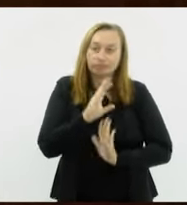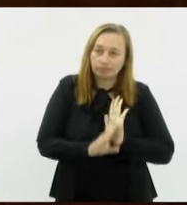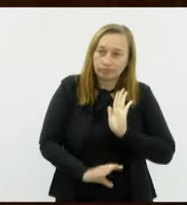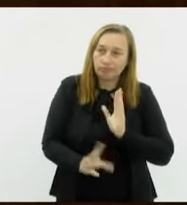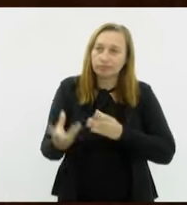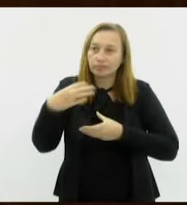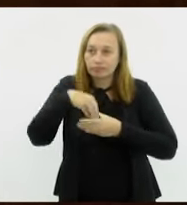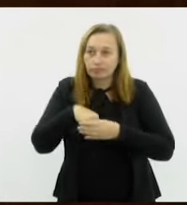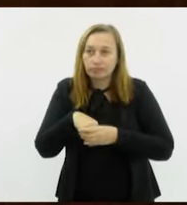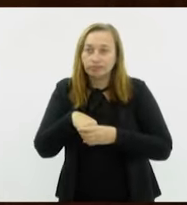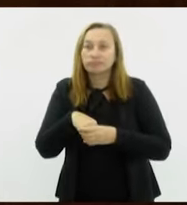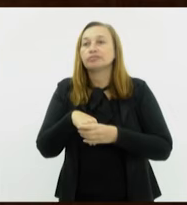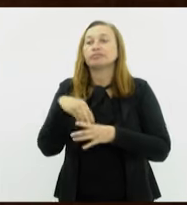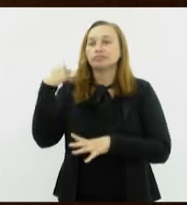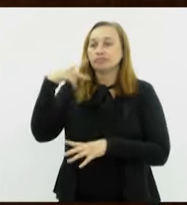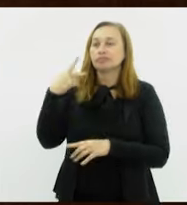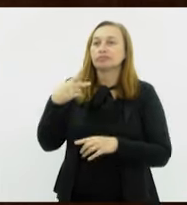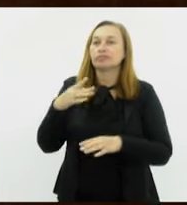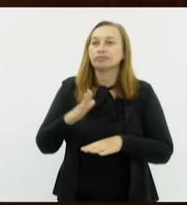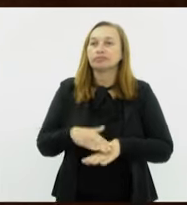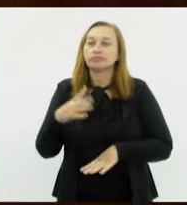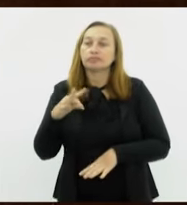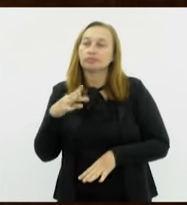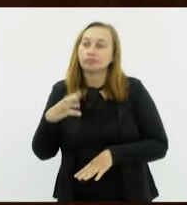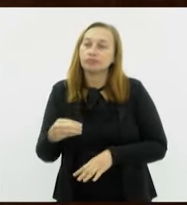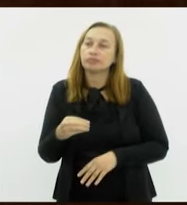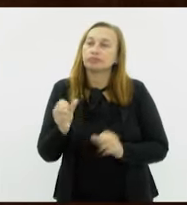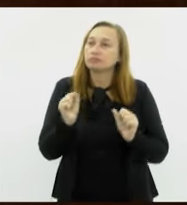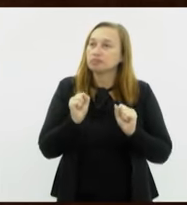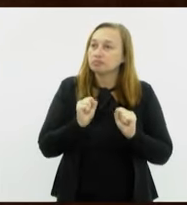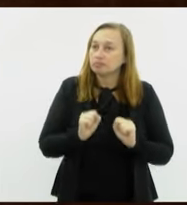dentro do Parlamento, mas, mais que isso, poder